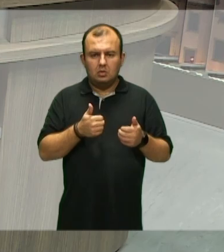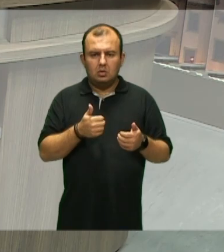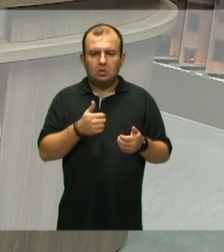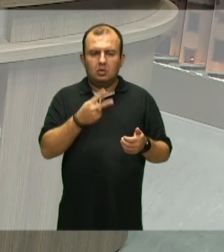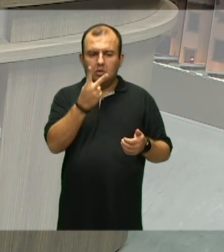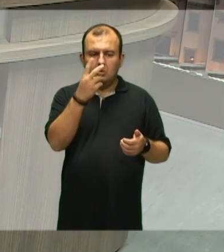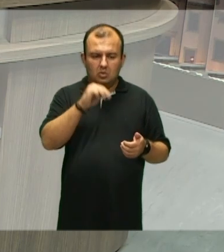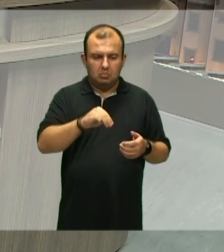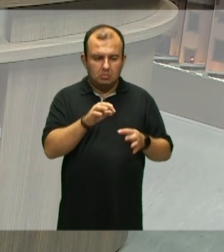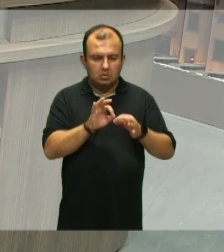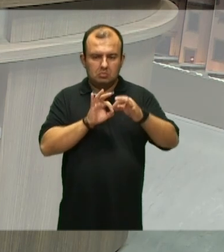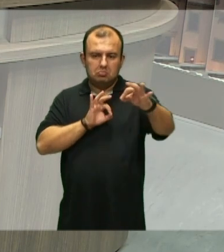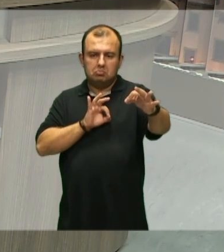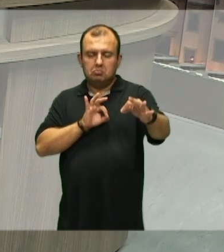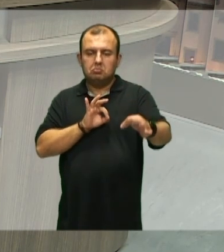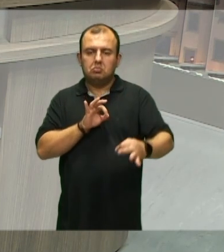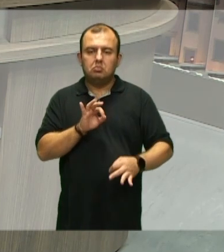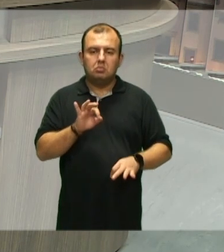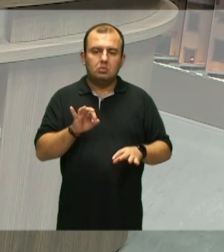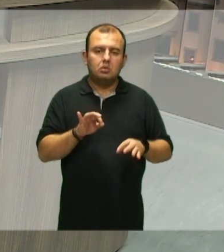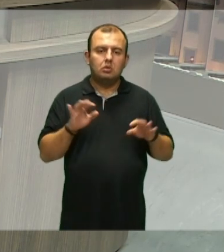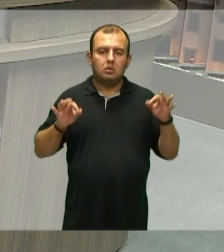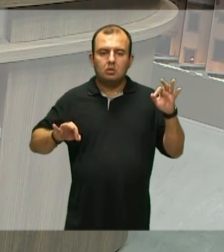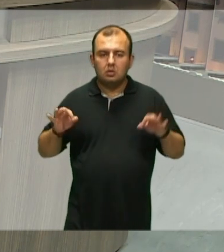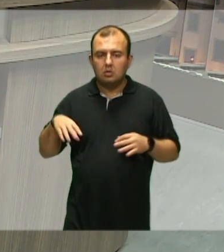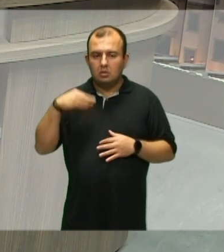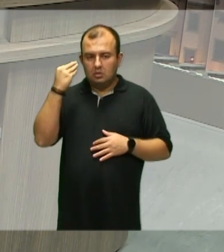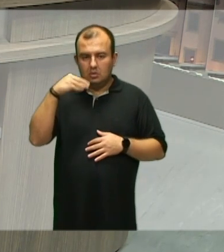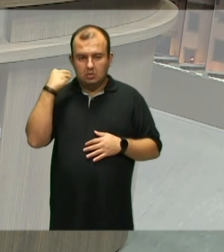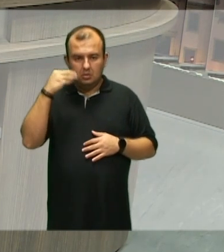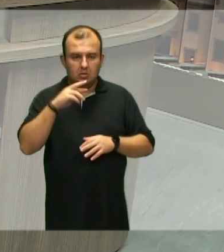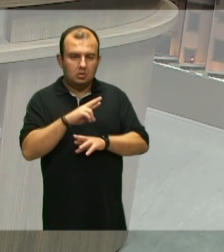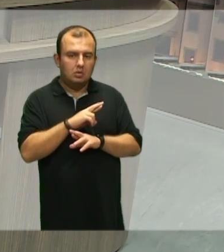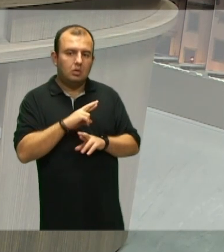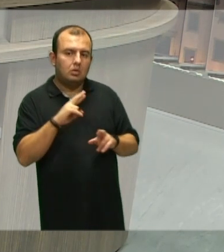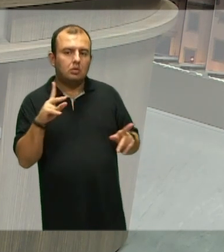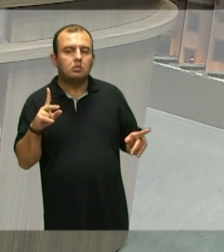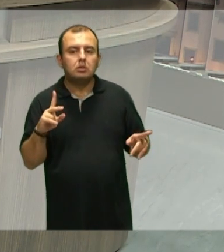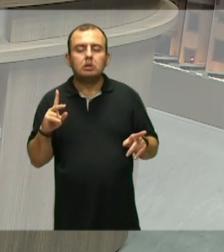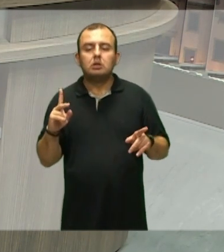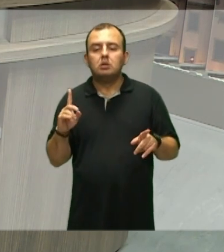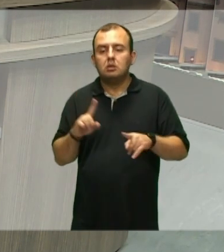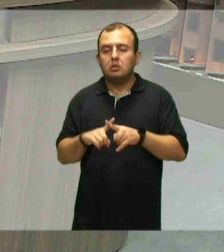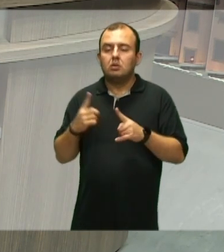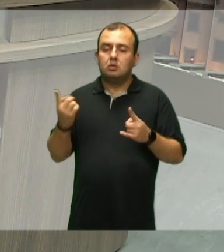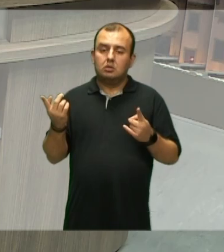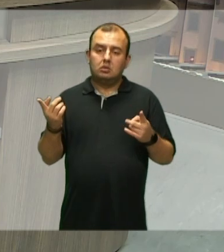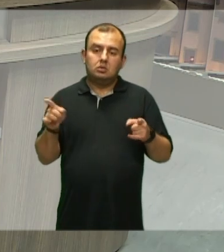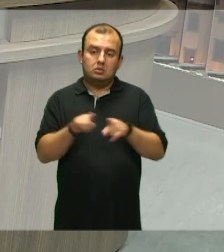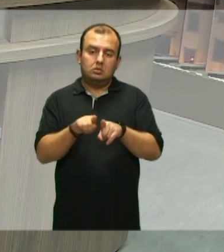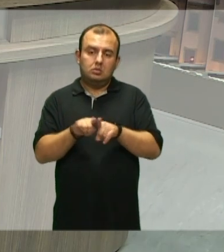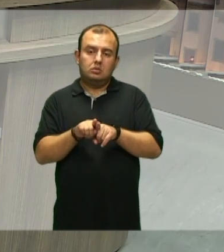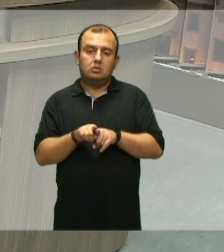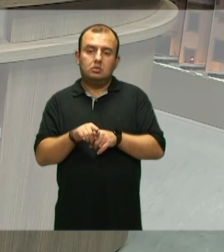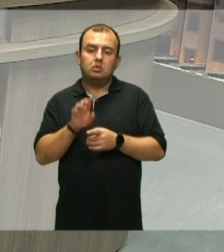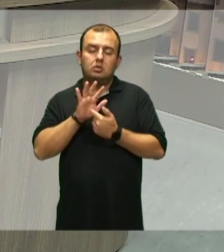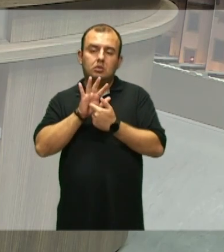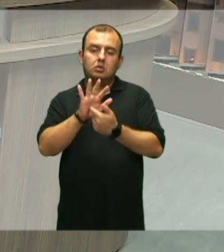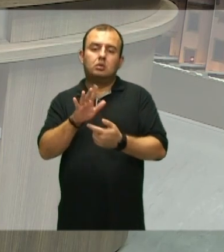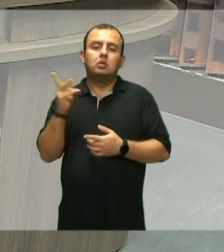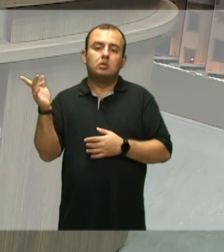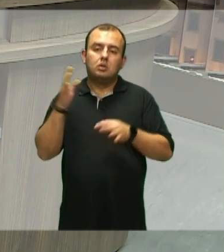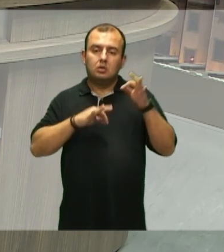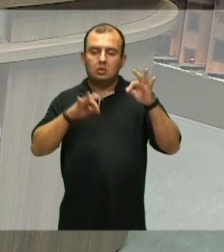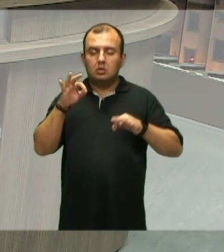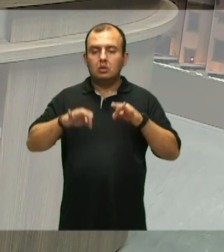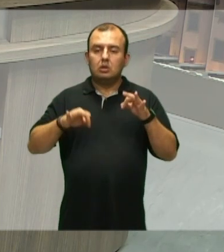2 metros do cenário, né? A experiência é completamente diferente. Mas, por exemplo, recentemente, nós apresentamos aqui no